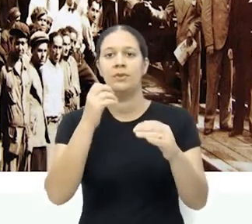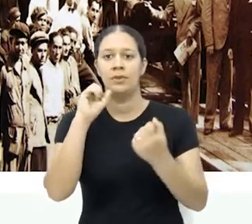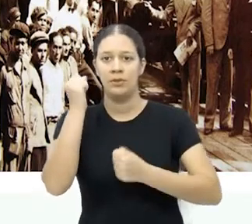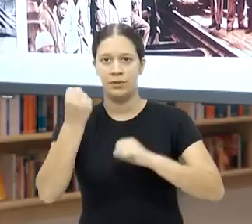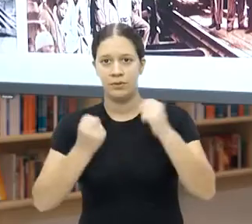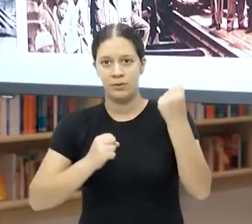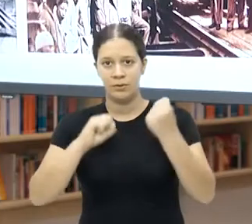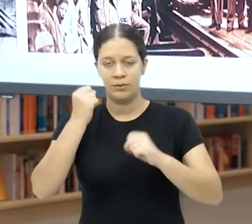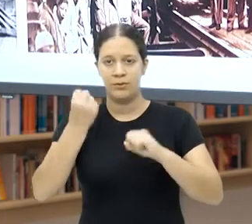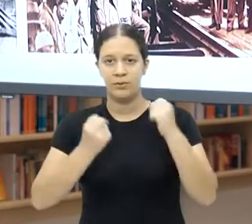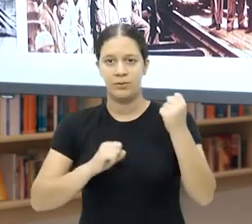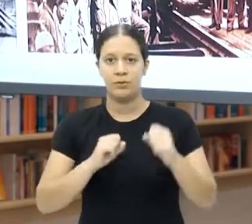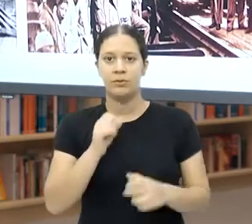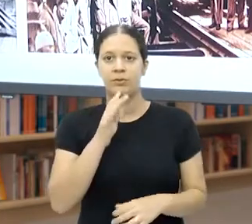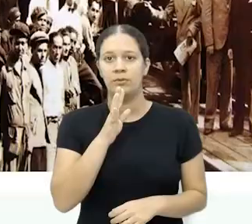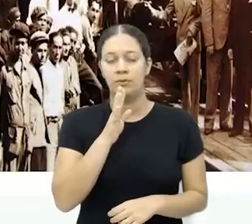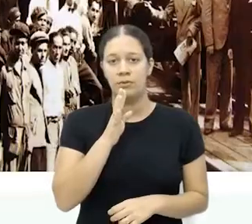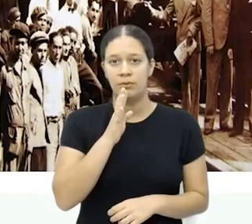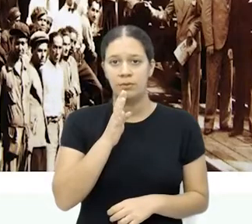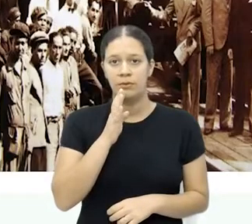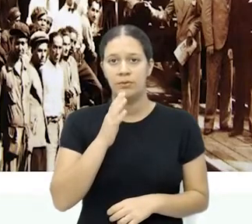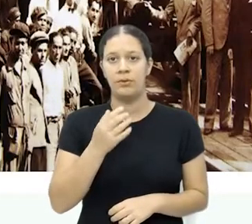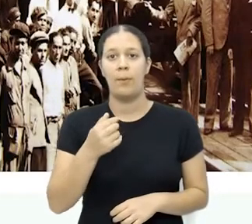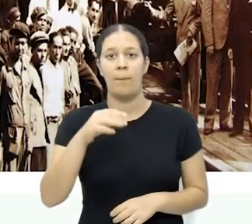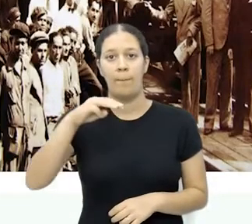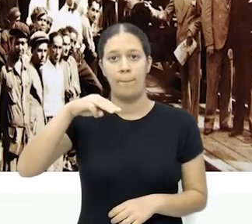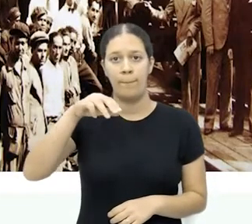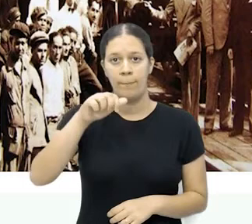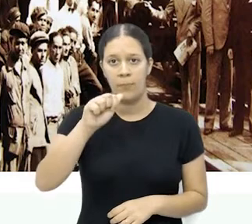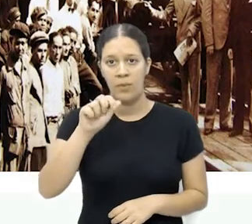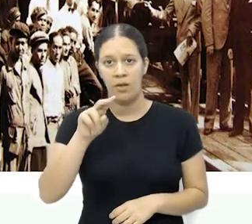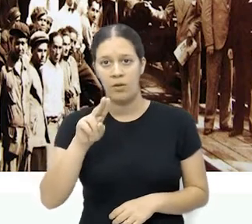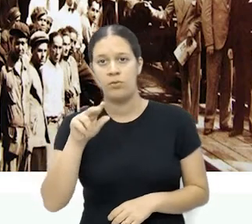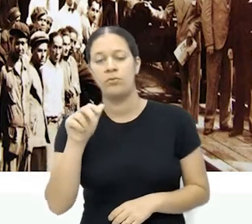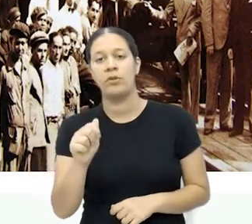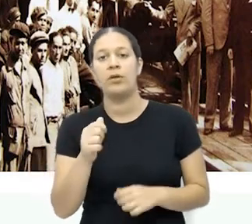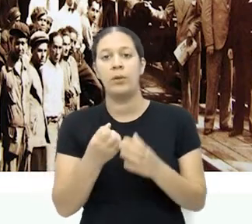industrial, conhecido como a Era Mauá. Lembra a produção do